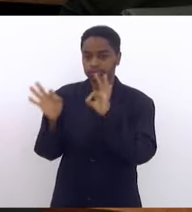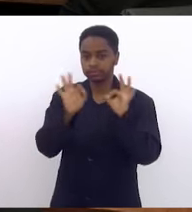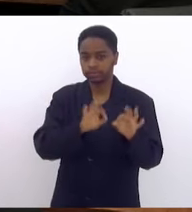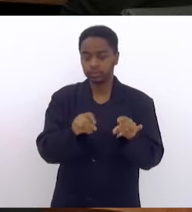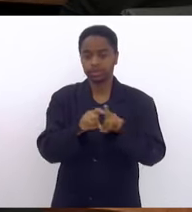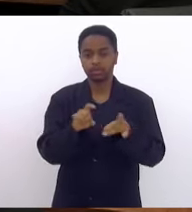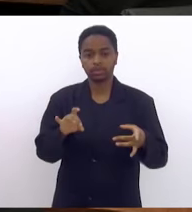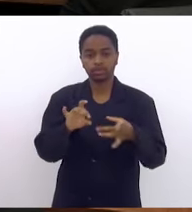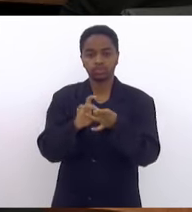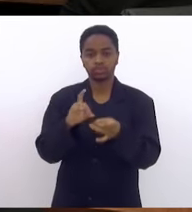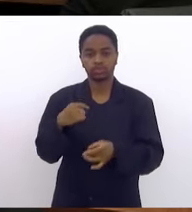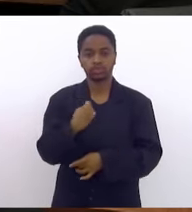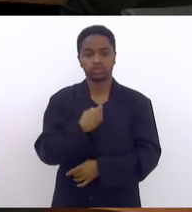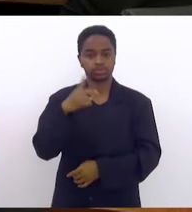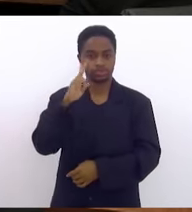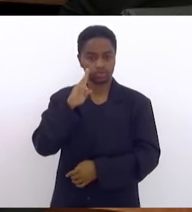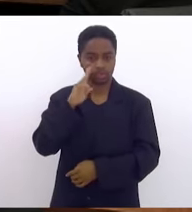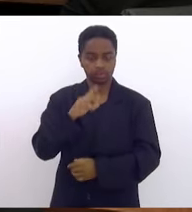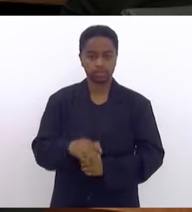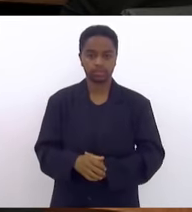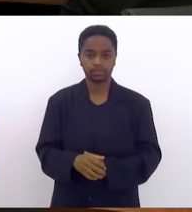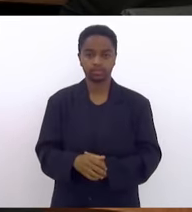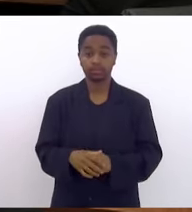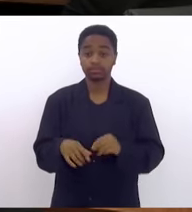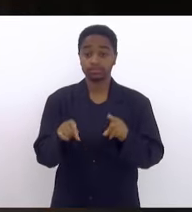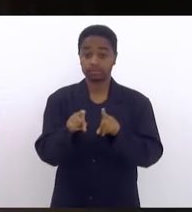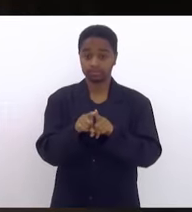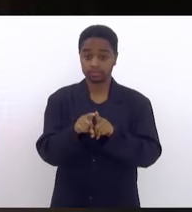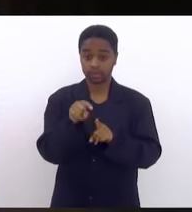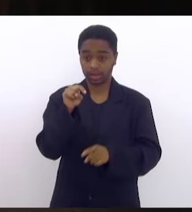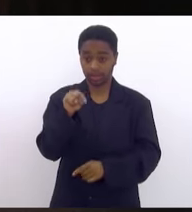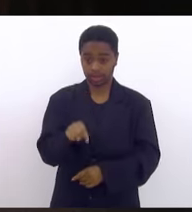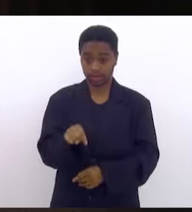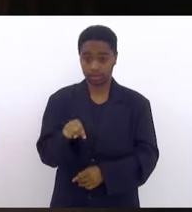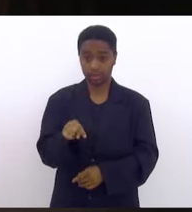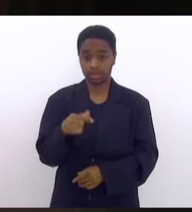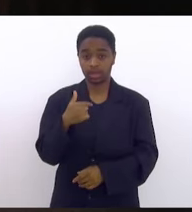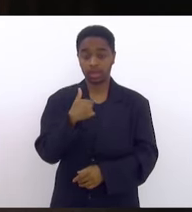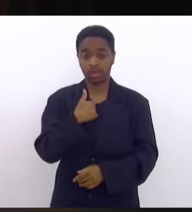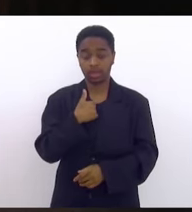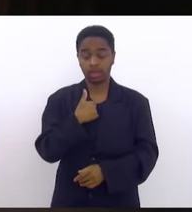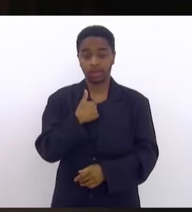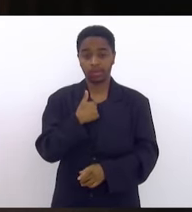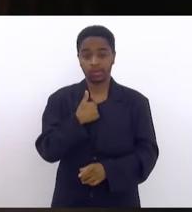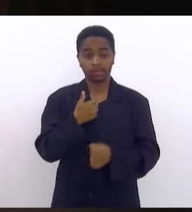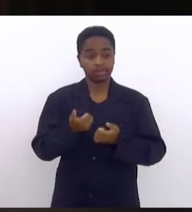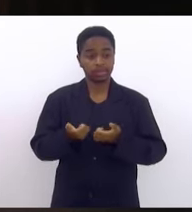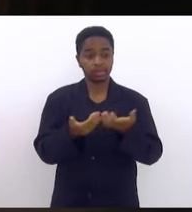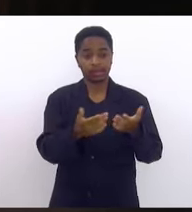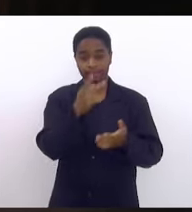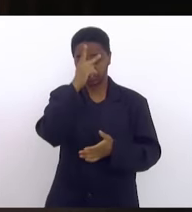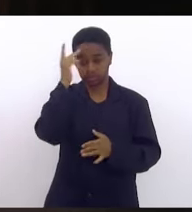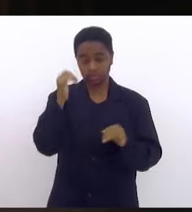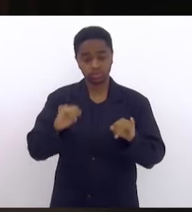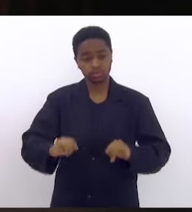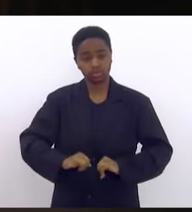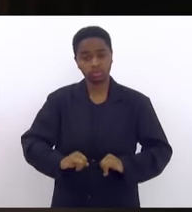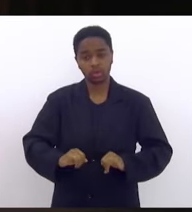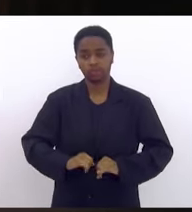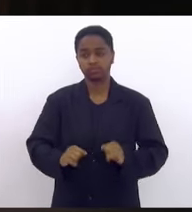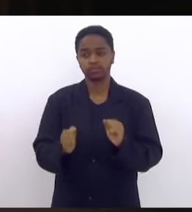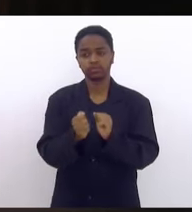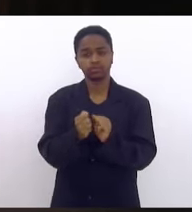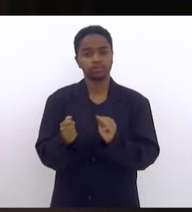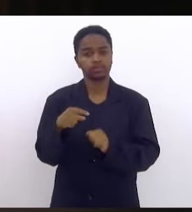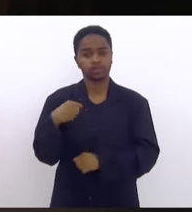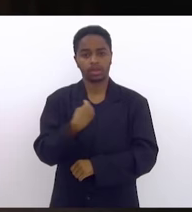parte dessa grande história. E eu dedico isso aqui, Luiz, às pessoas que mais sofrem conosco. Todos aqui que